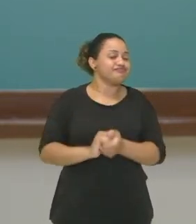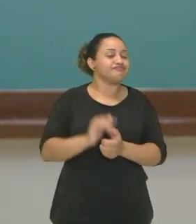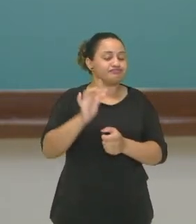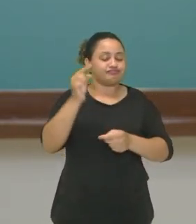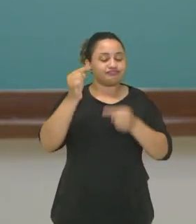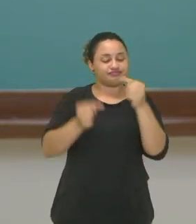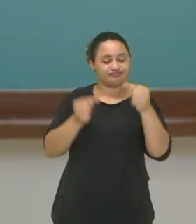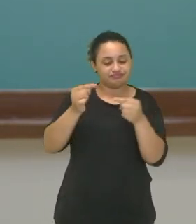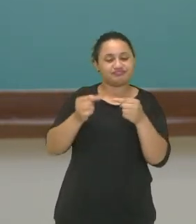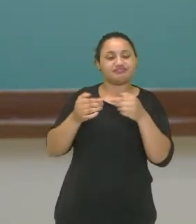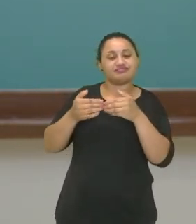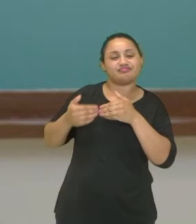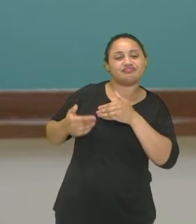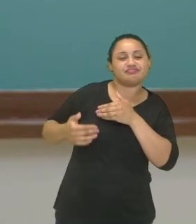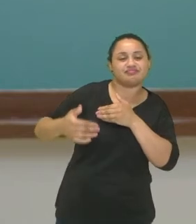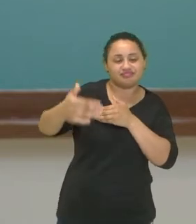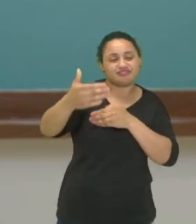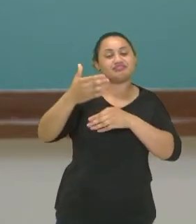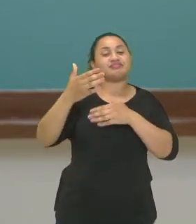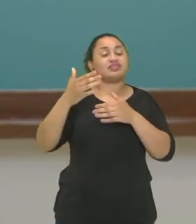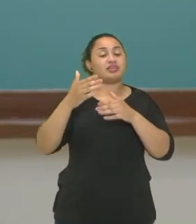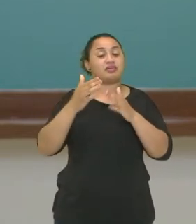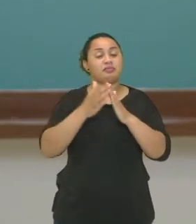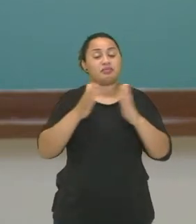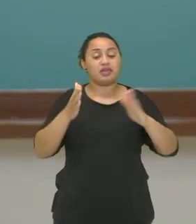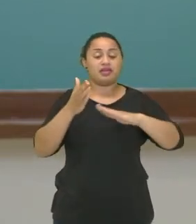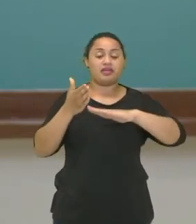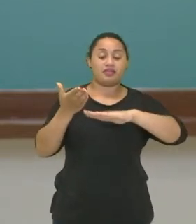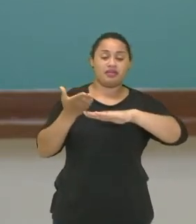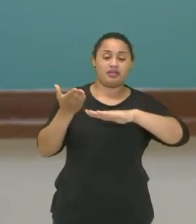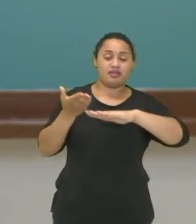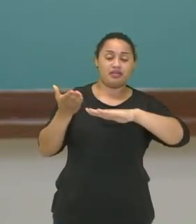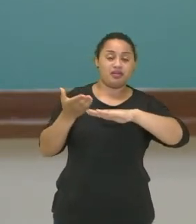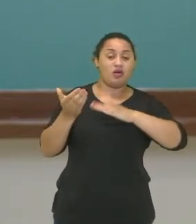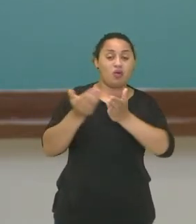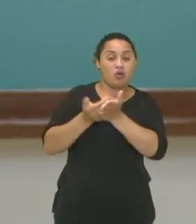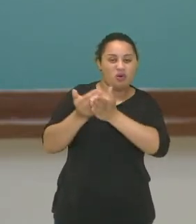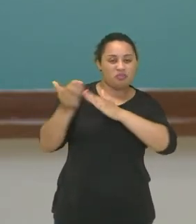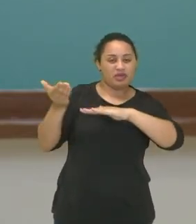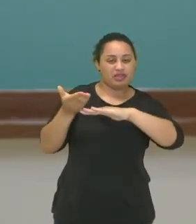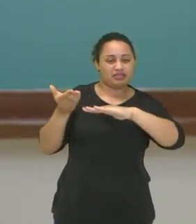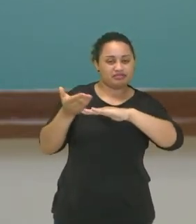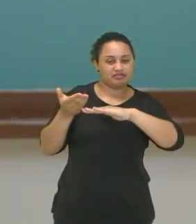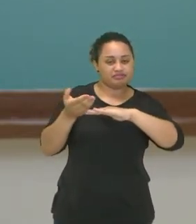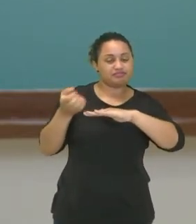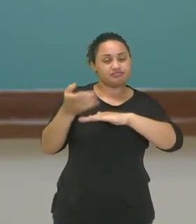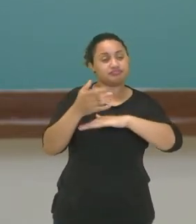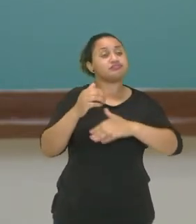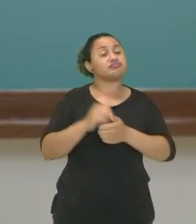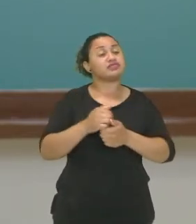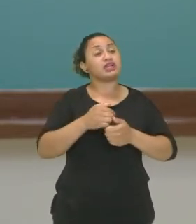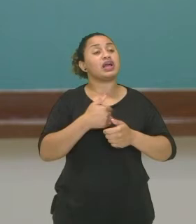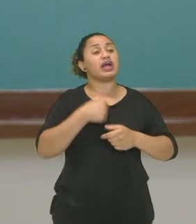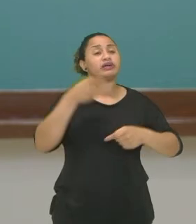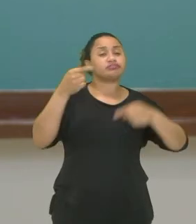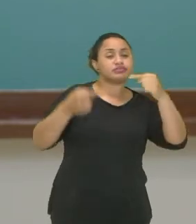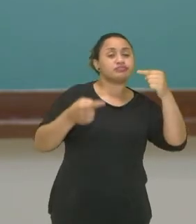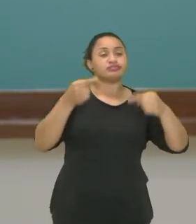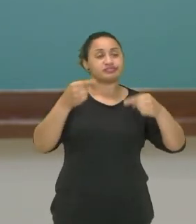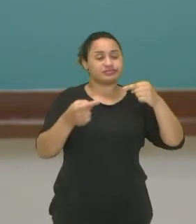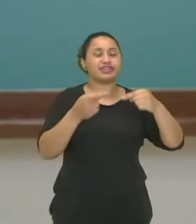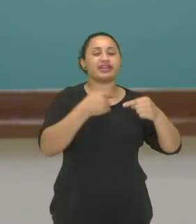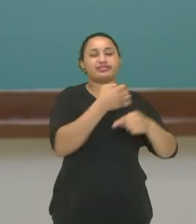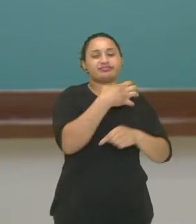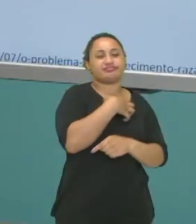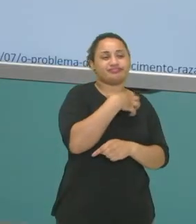que perdurou toda a idade moderna, o início da modernidade, que era o duelo entre empiristas e racionalistas.